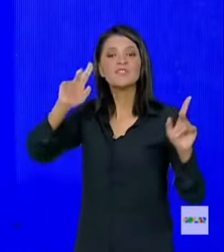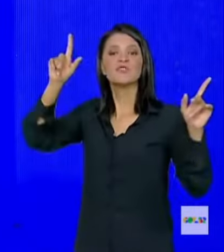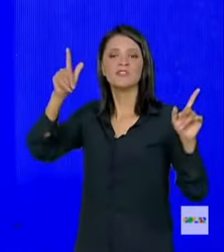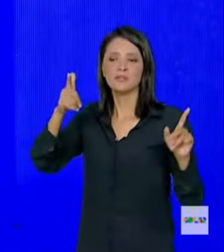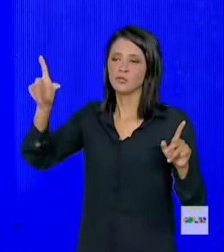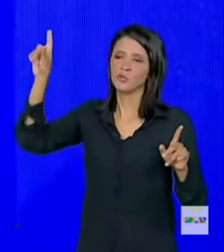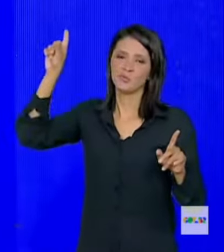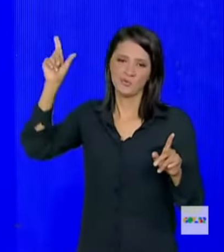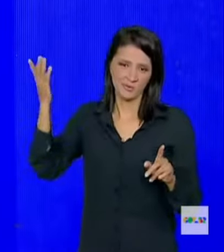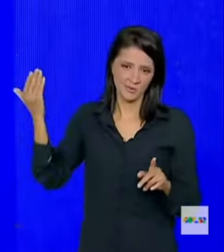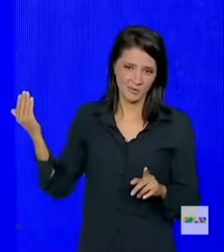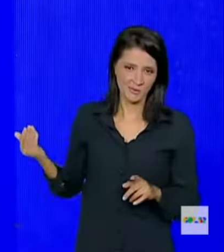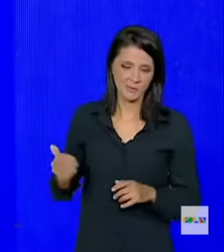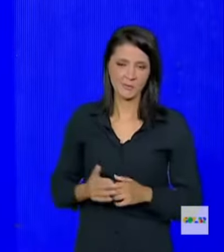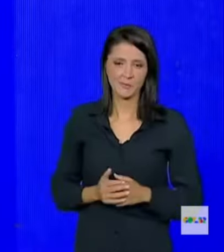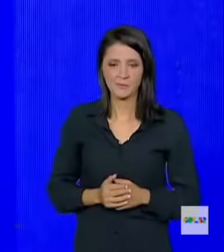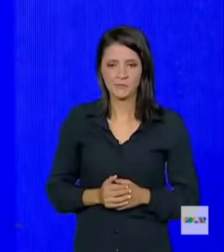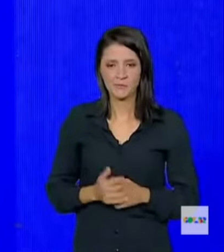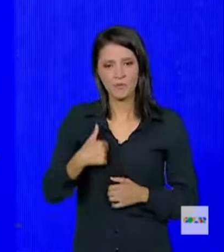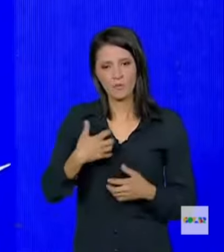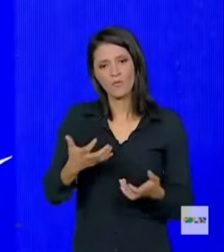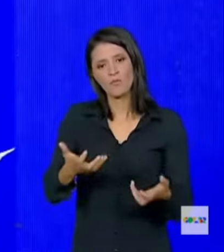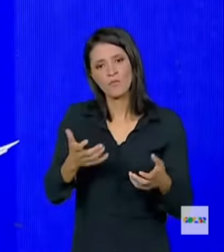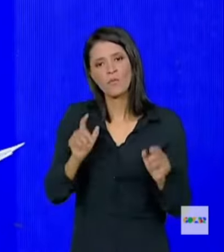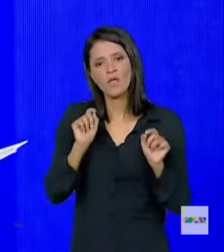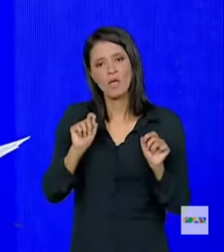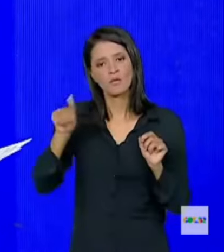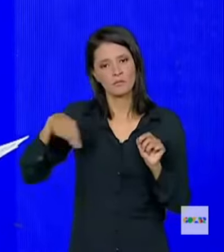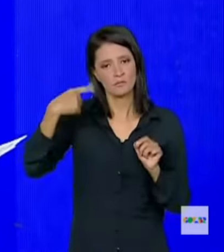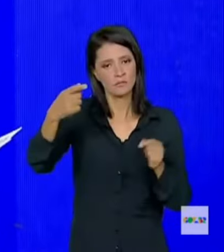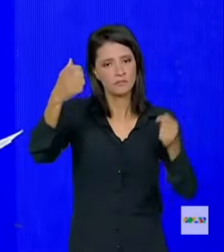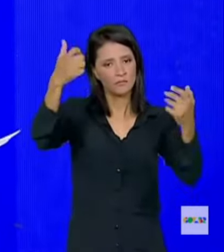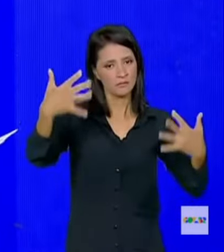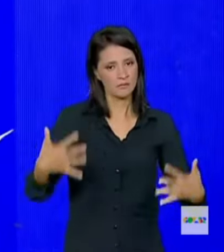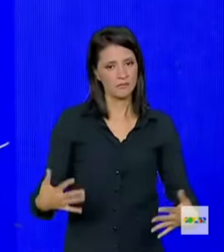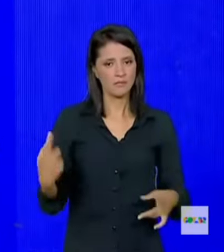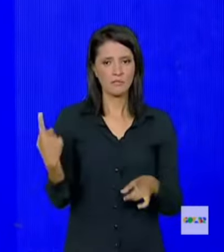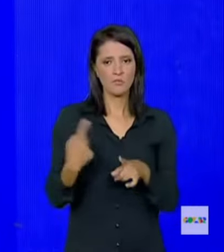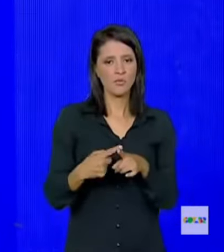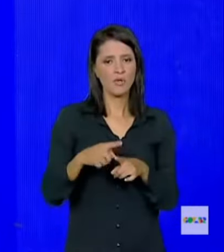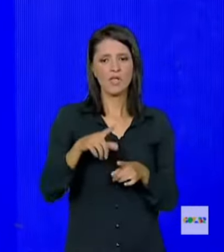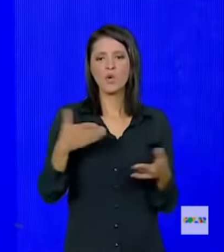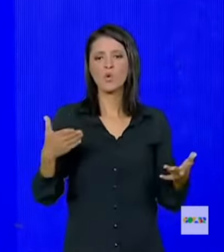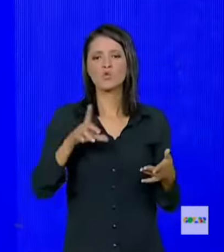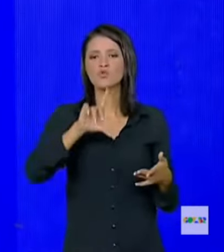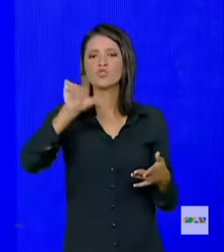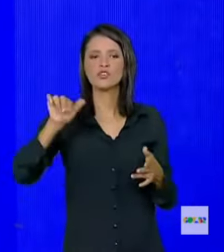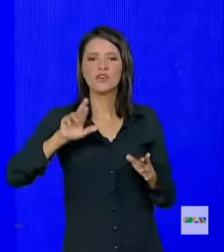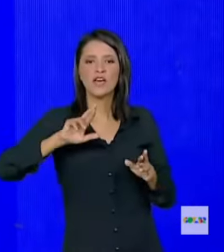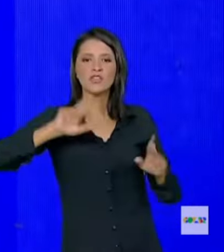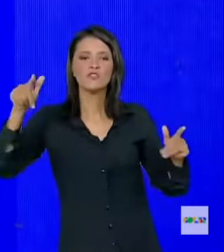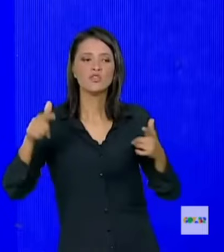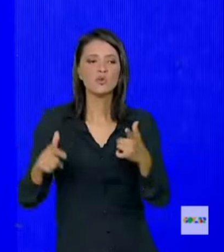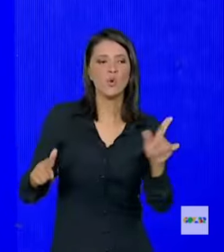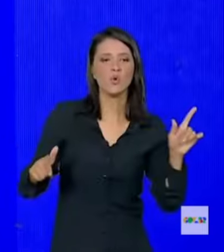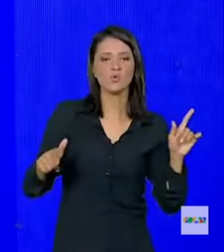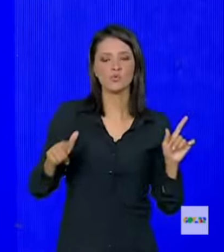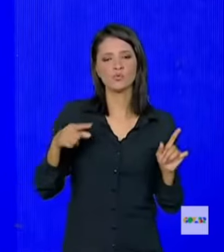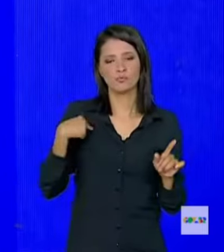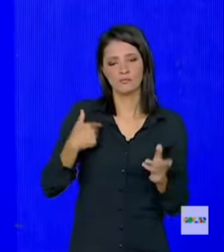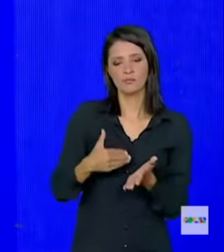outros. Então eu quero, depois de explicar por que o dia é diferente de outros, e quero